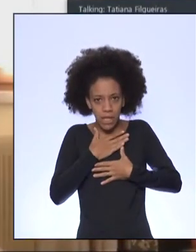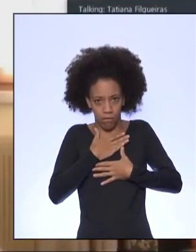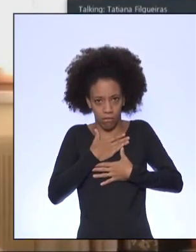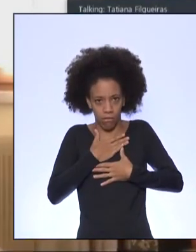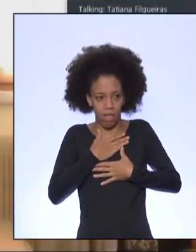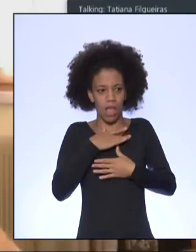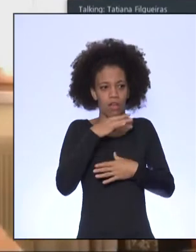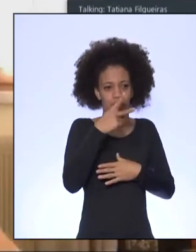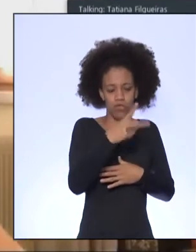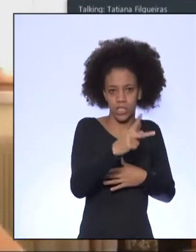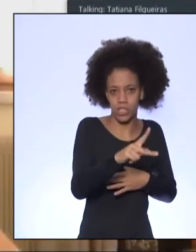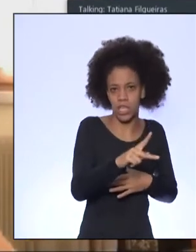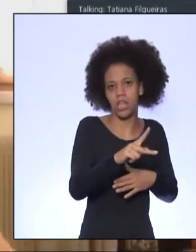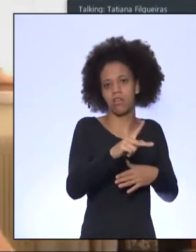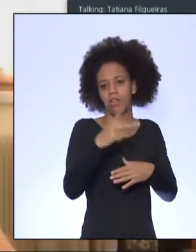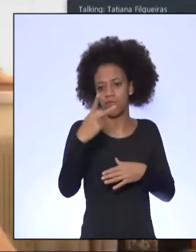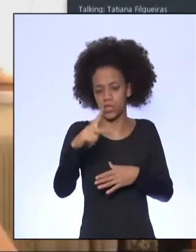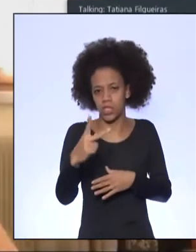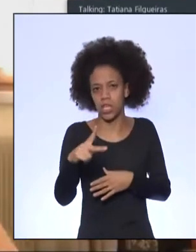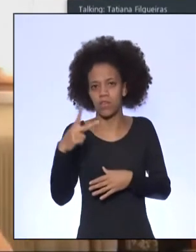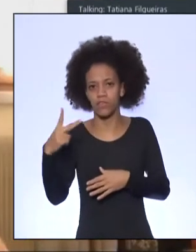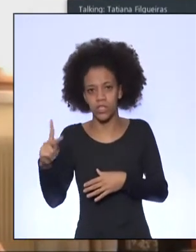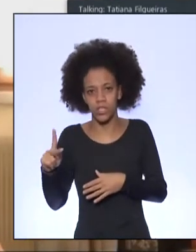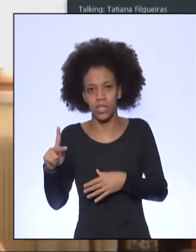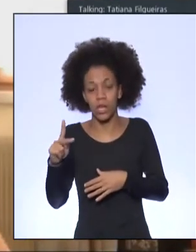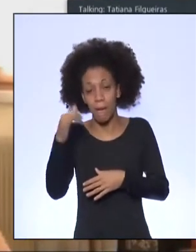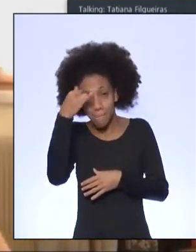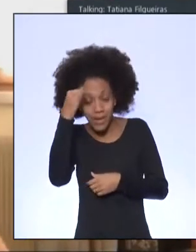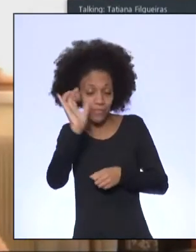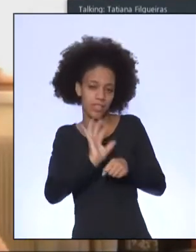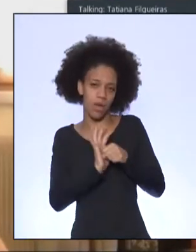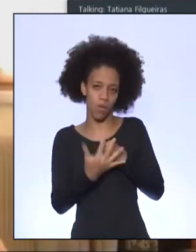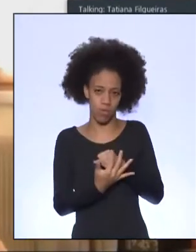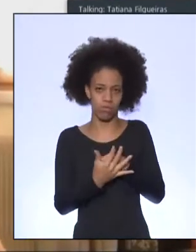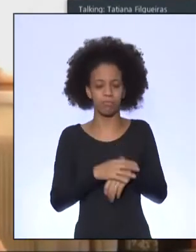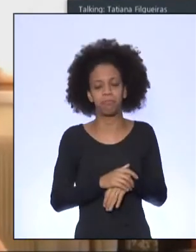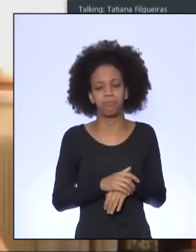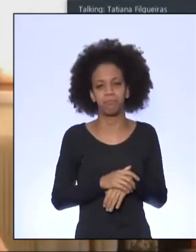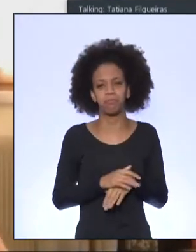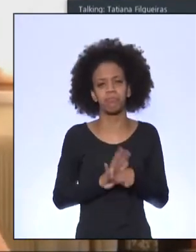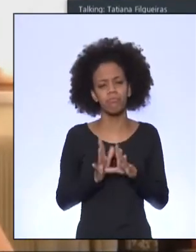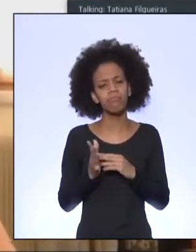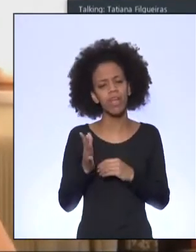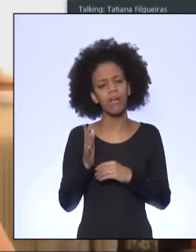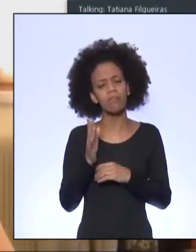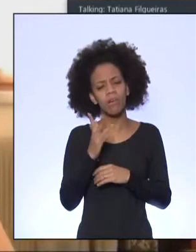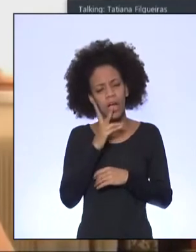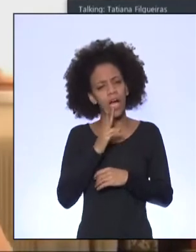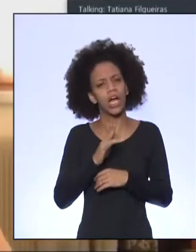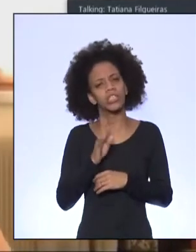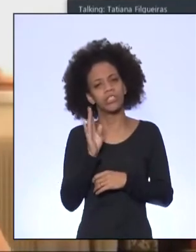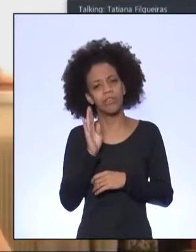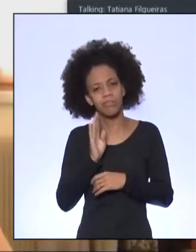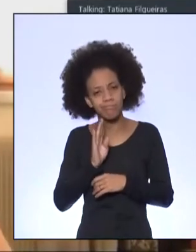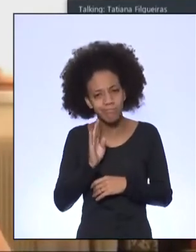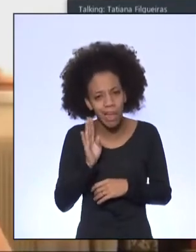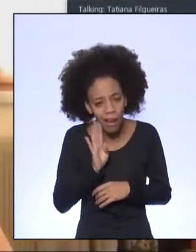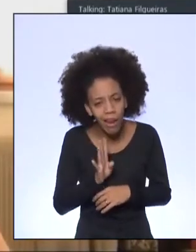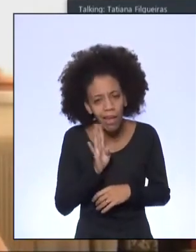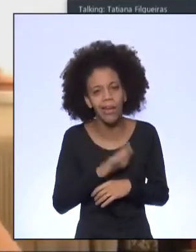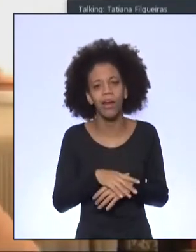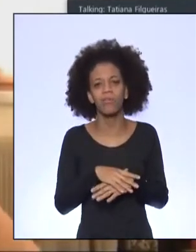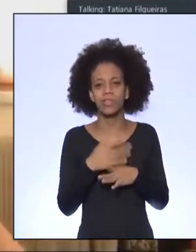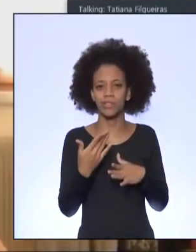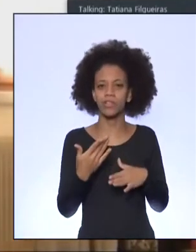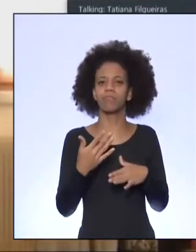esse gap não aumente, né? Eu achei muito bacana aqui a ministra da Educação, além dela fazer toda a lição de casa, que é o que o Estado de